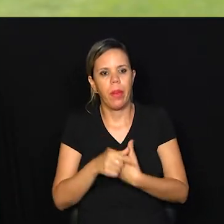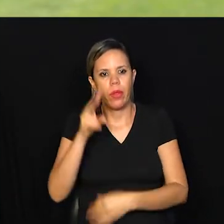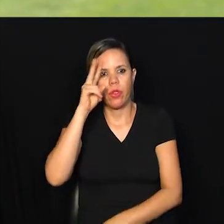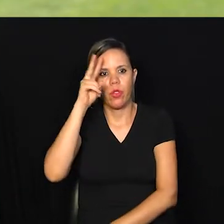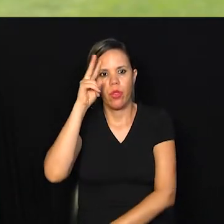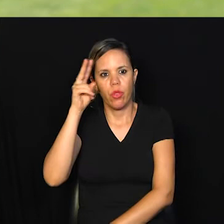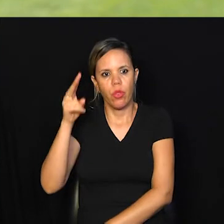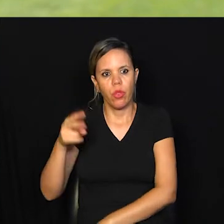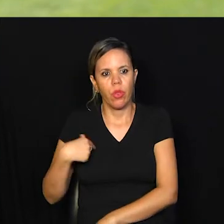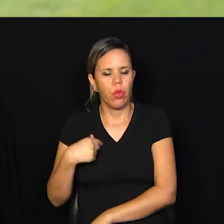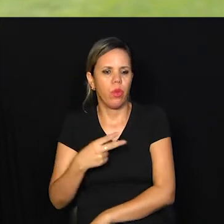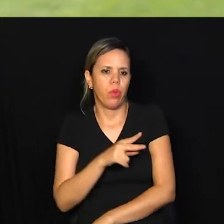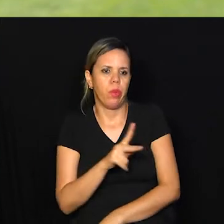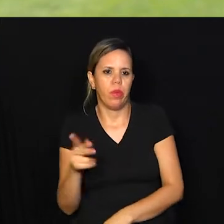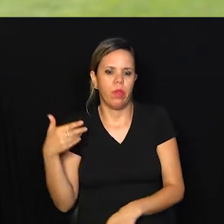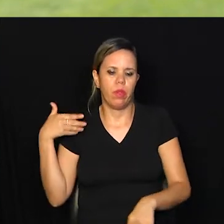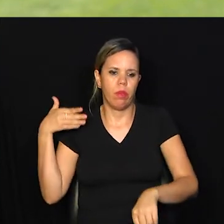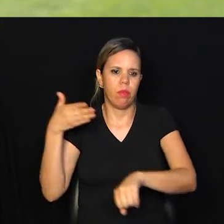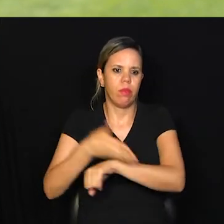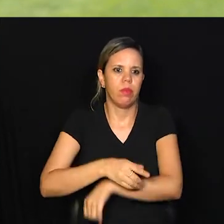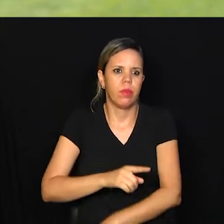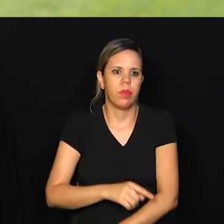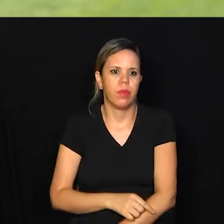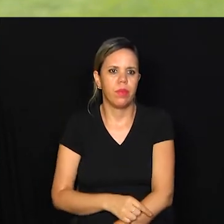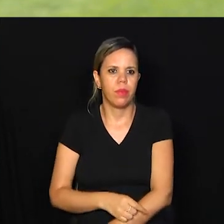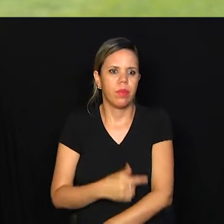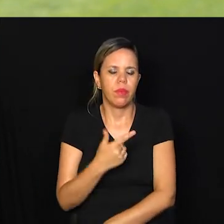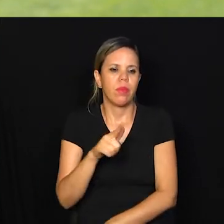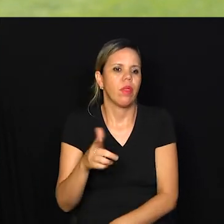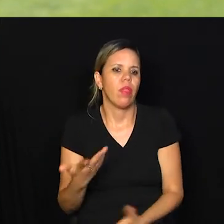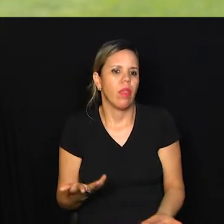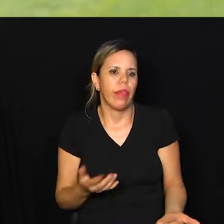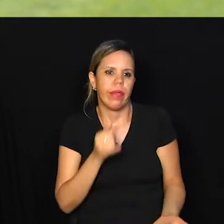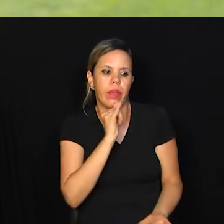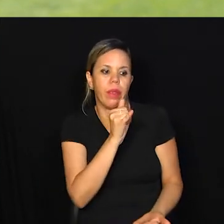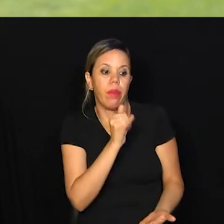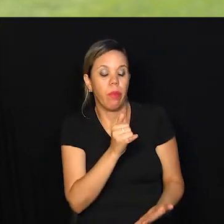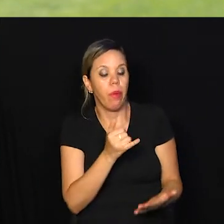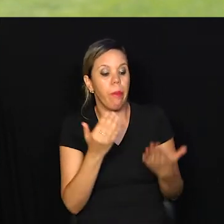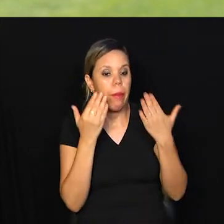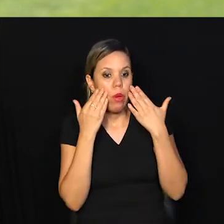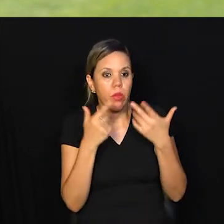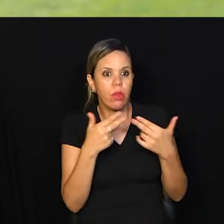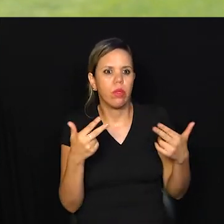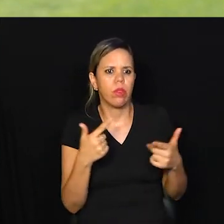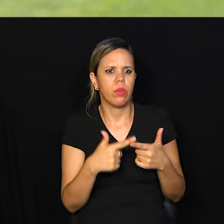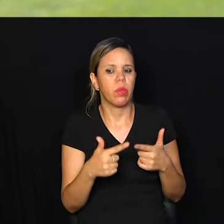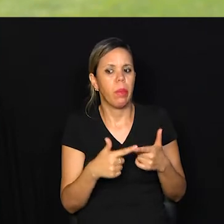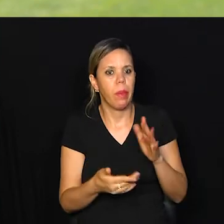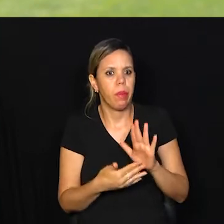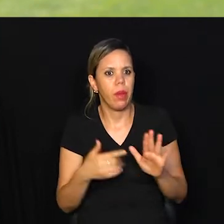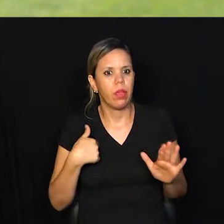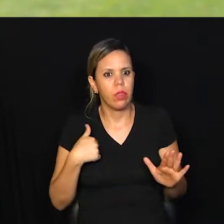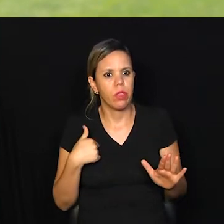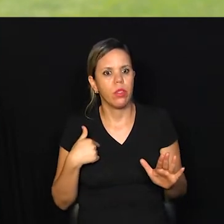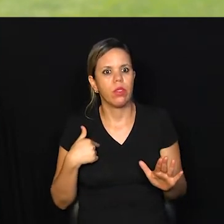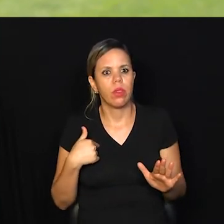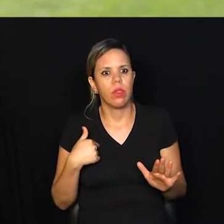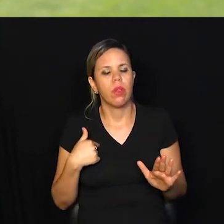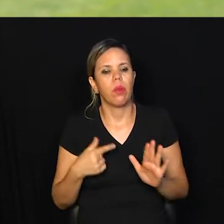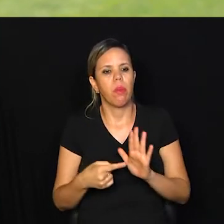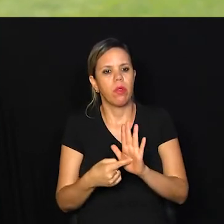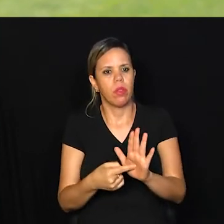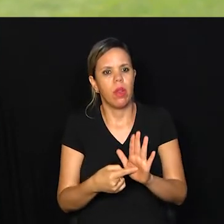Preta? Eu não podia ser um presidente que passou aqui e não tocou na ferida. Entendeu? Eu tinha que colocar o dedo,